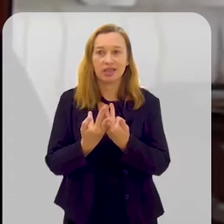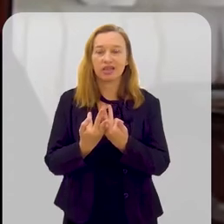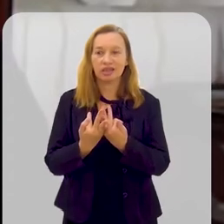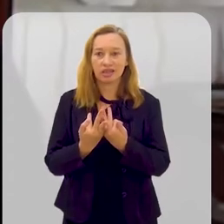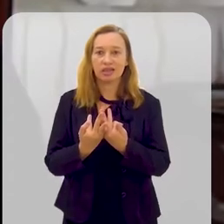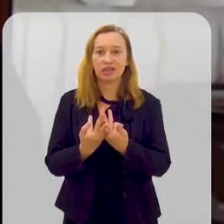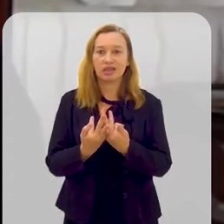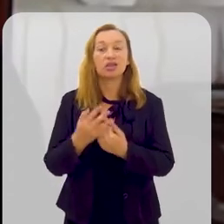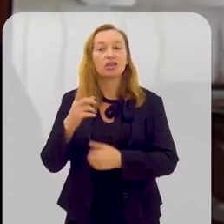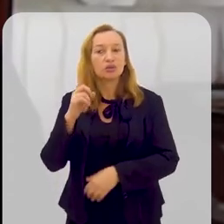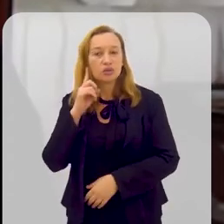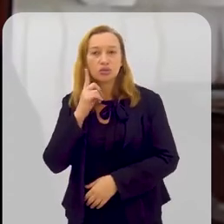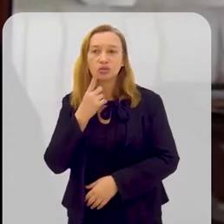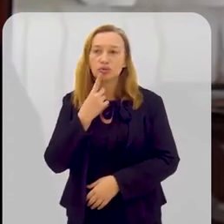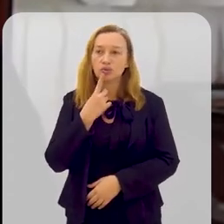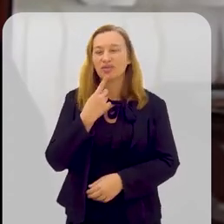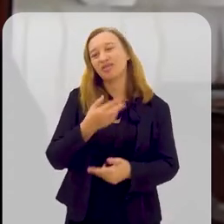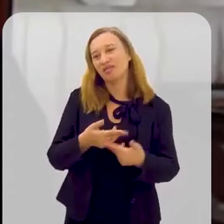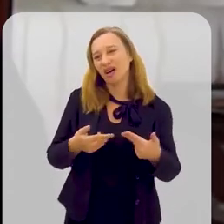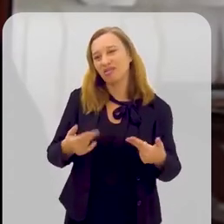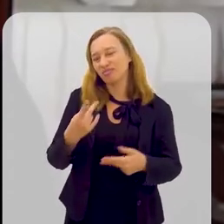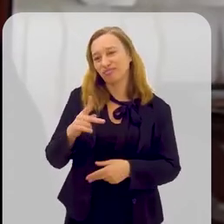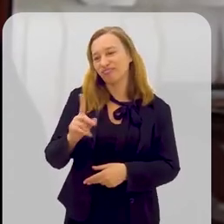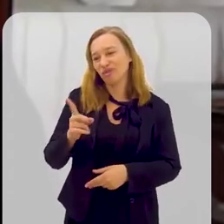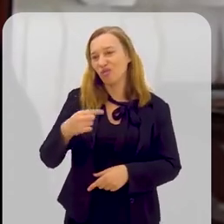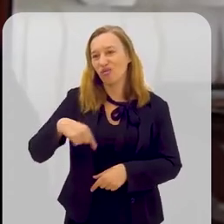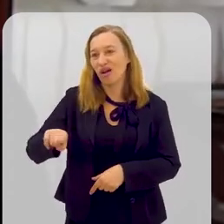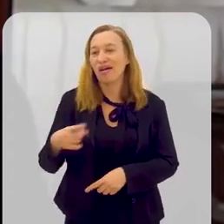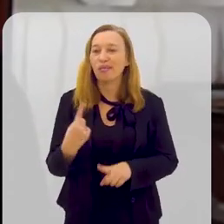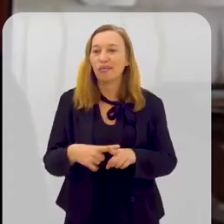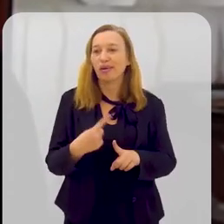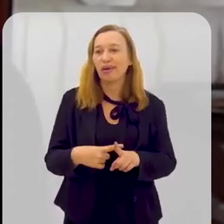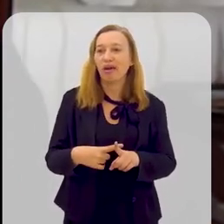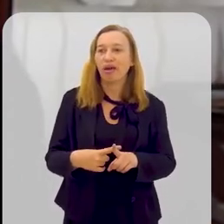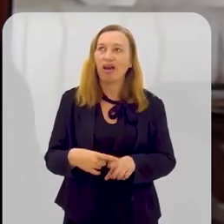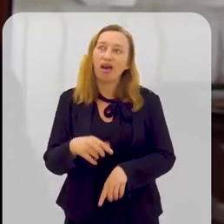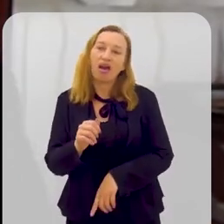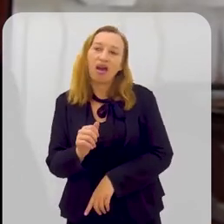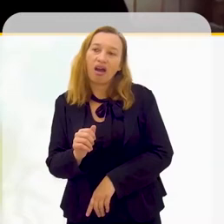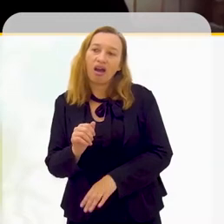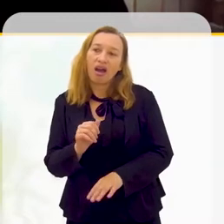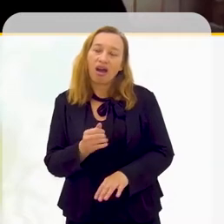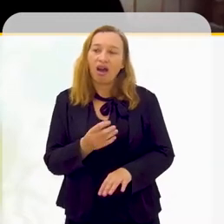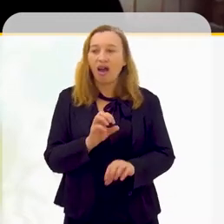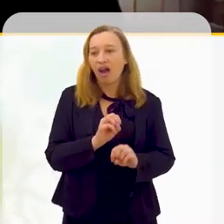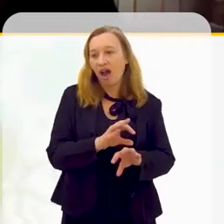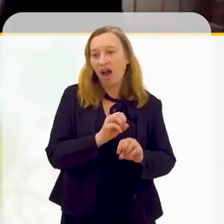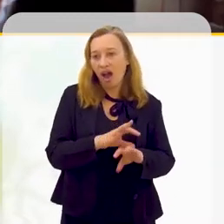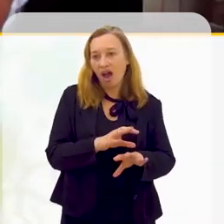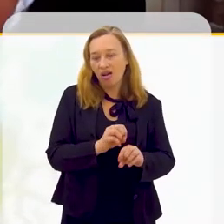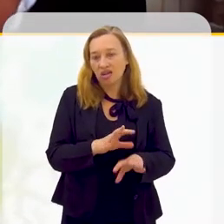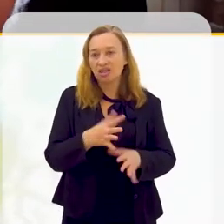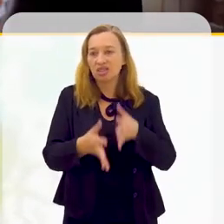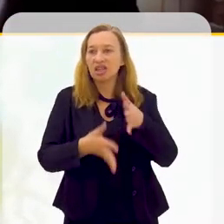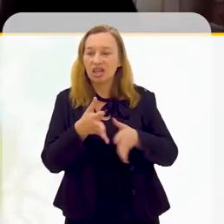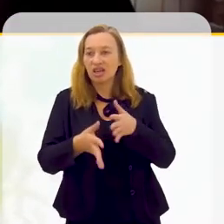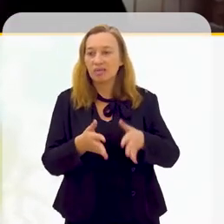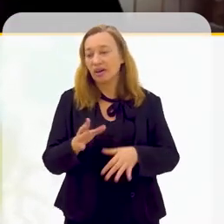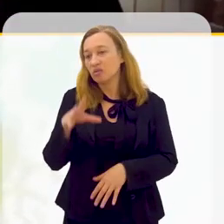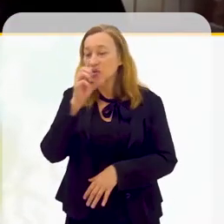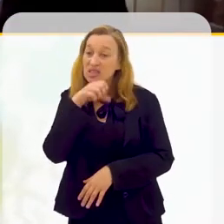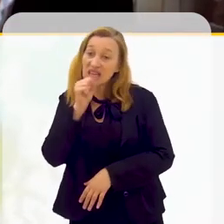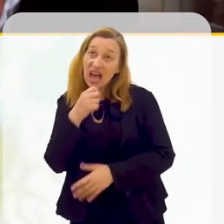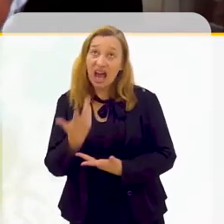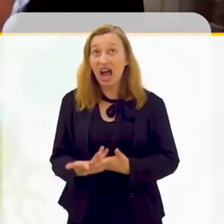famílias das pessoas surdas só que muitos deles não vão porque aula de libras vai ser no sábado